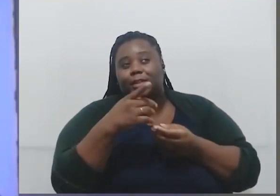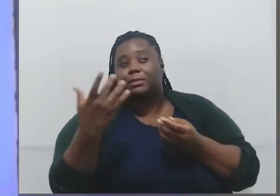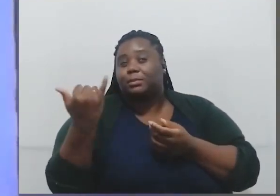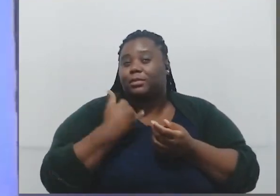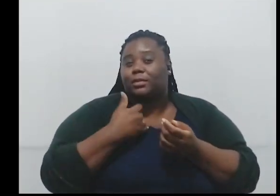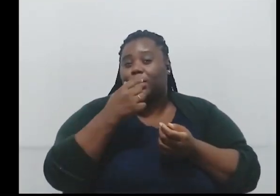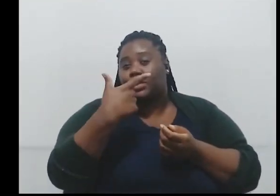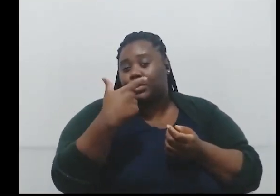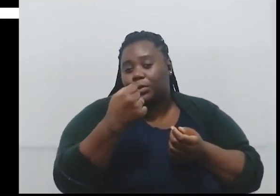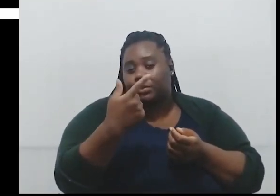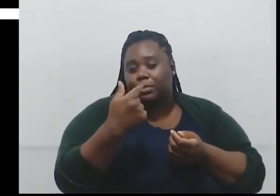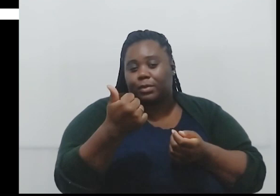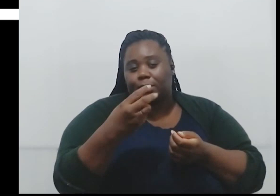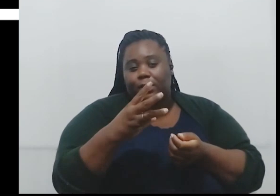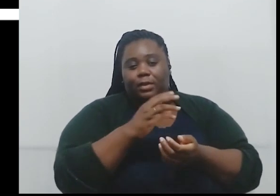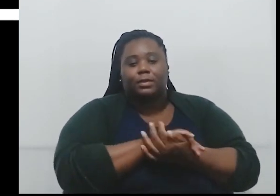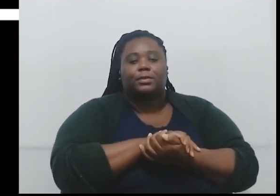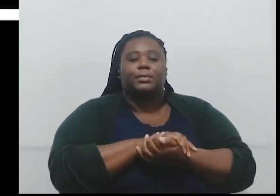2013.